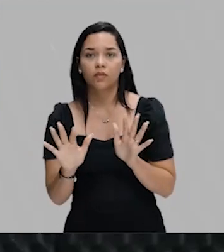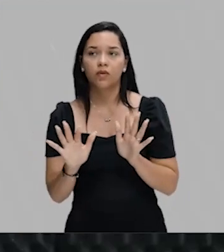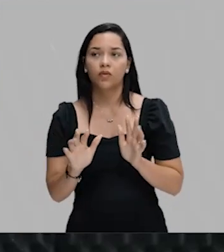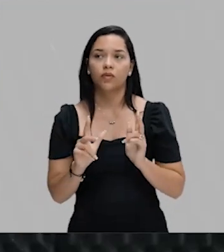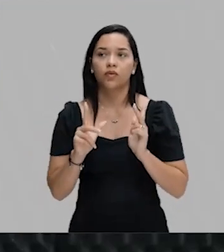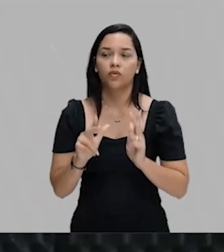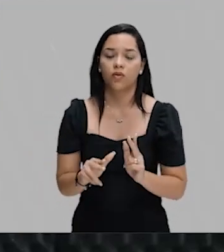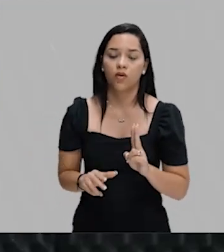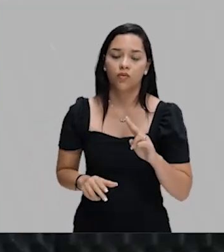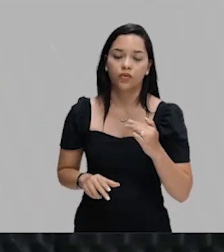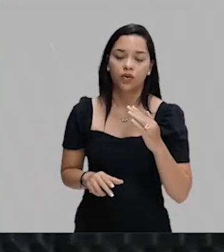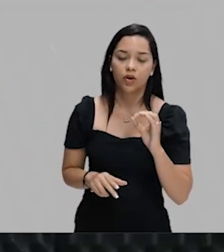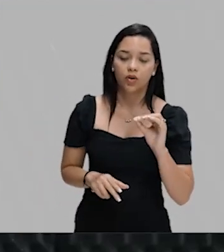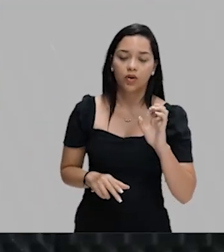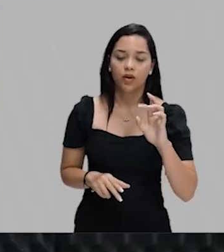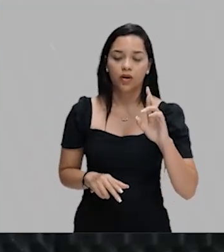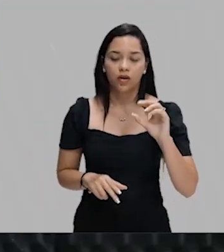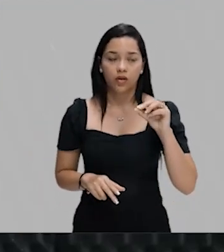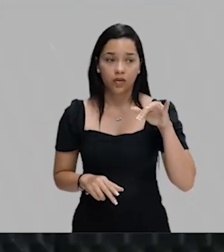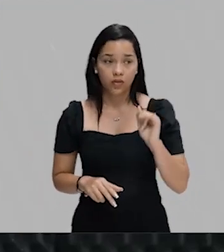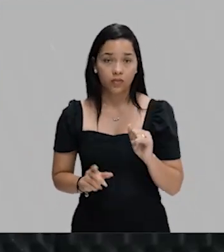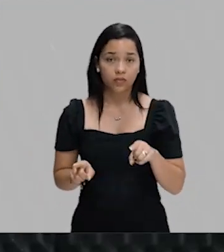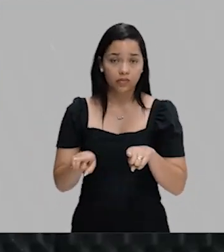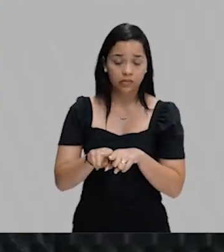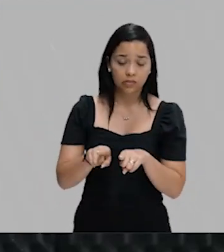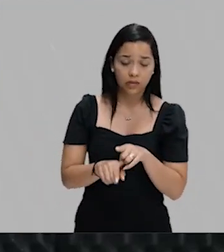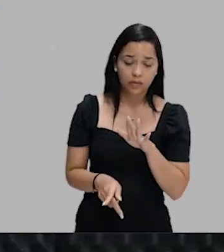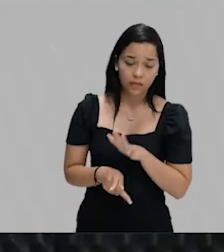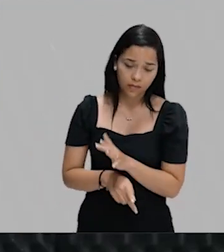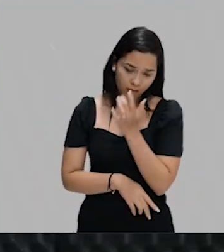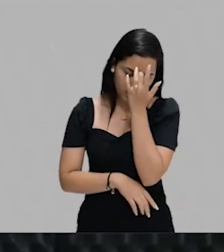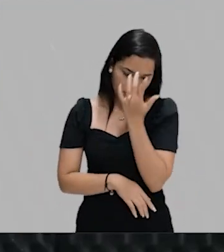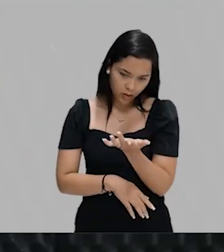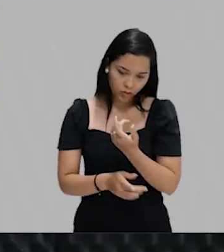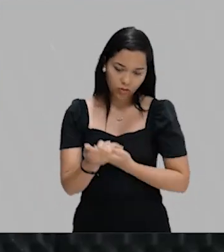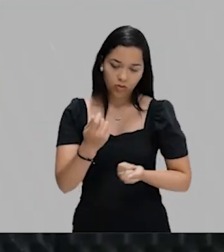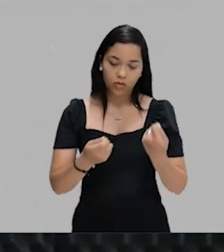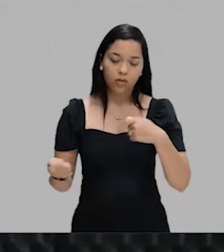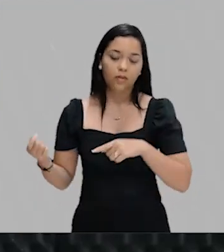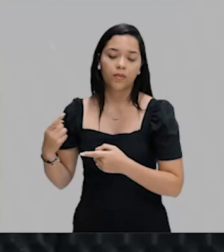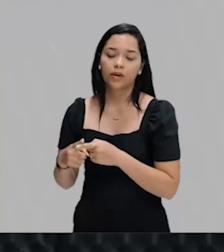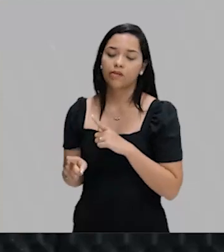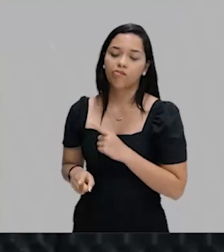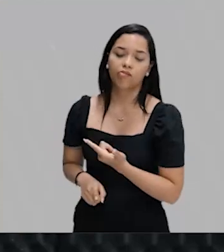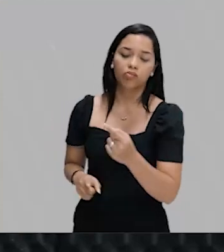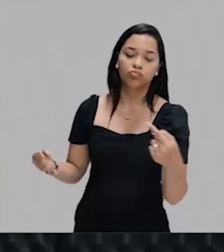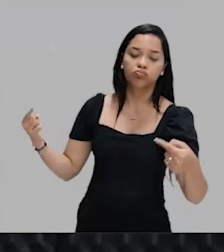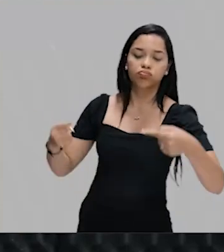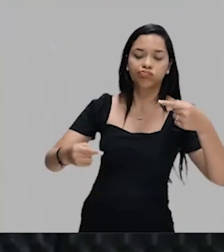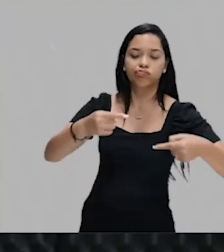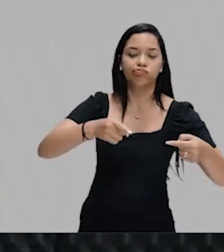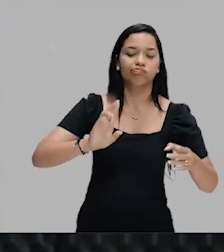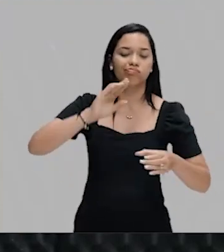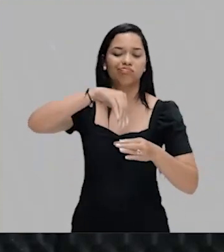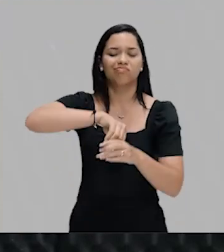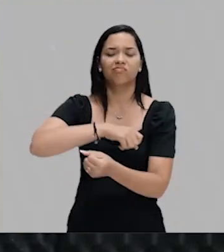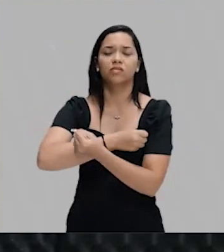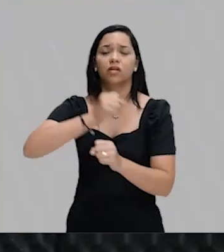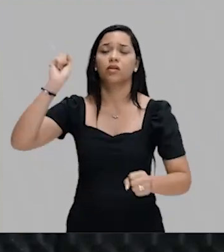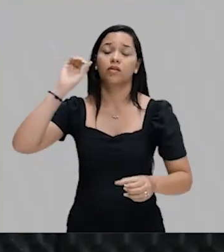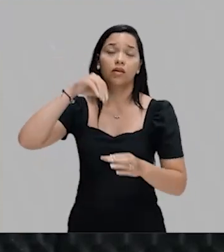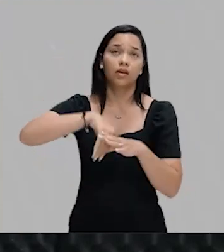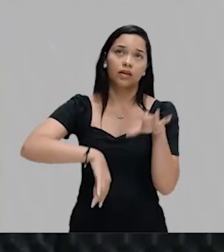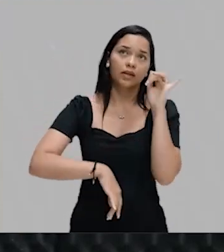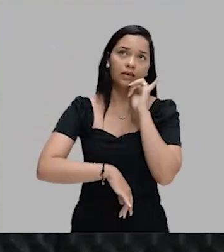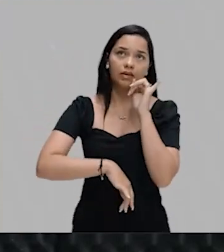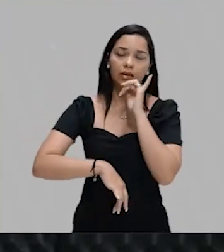como uma União Europeia, de maior integração e até facilidade de comércio, porque existem rivalidades internas ainda muito grandes entre os integrantes,